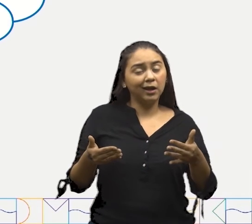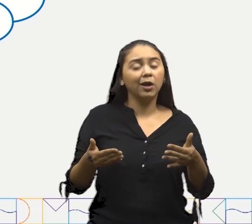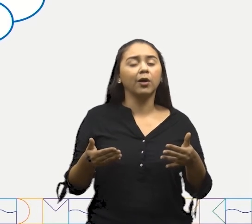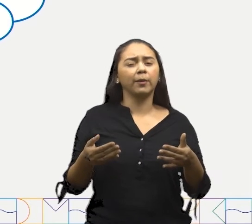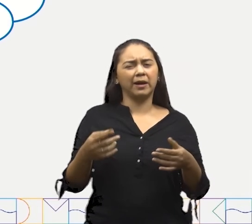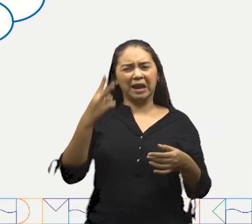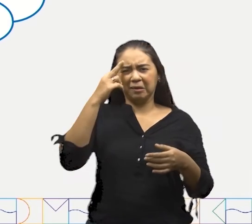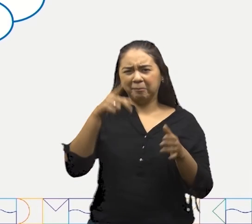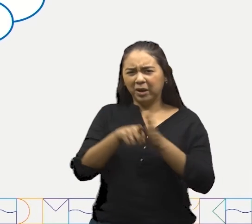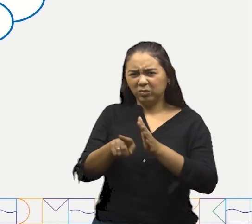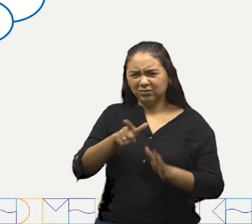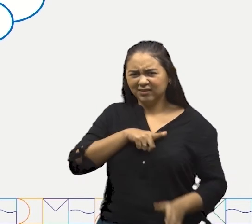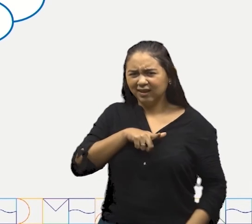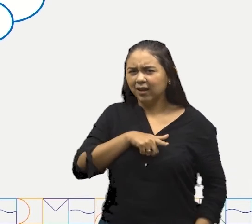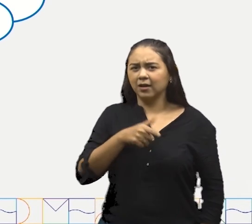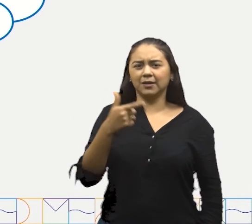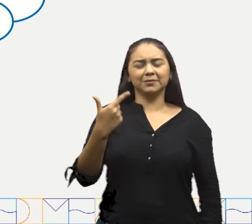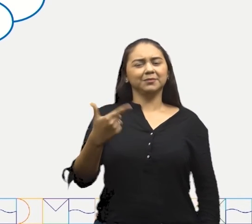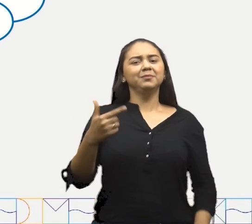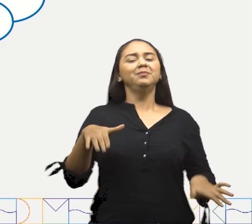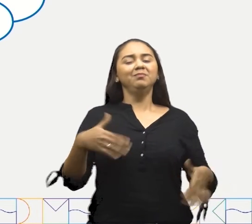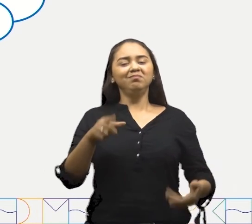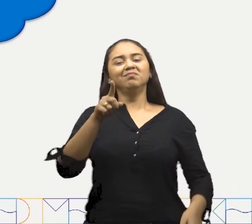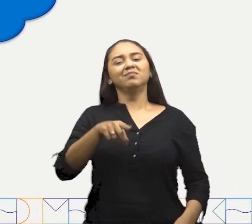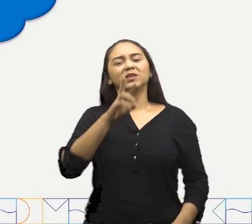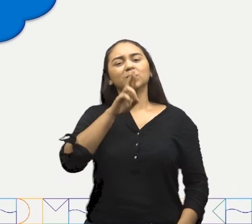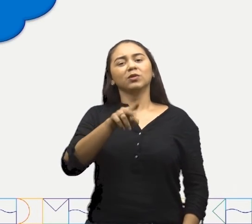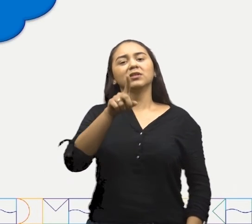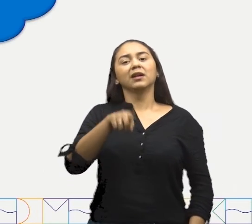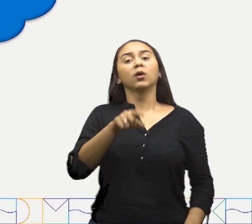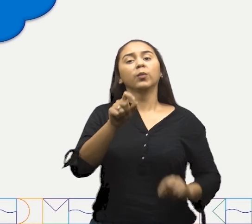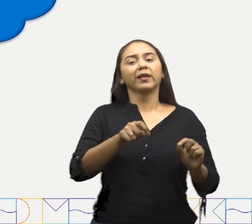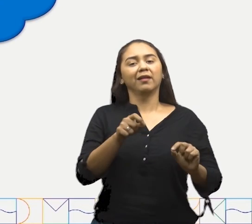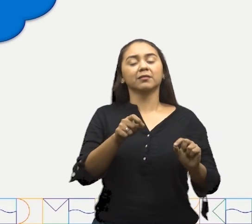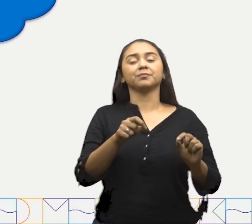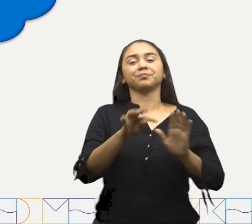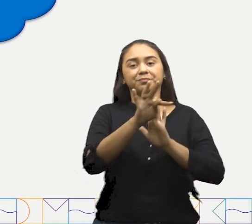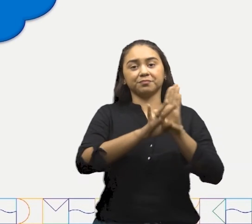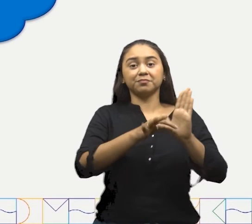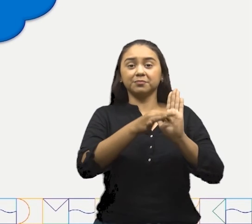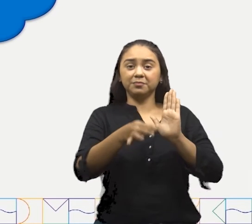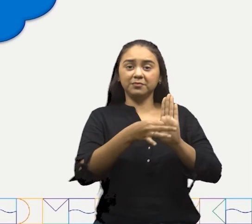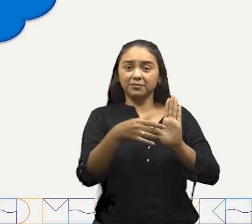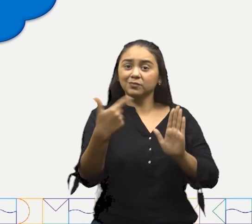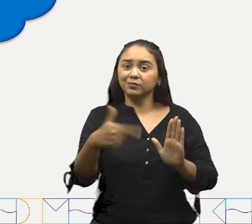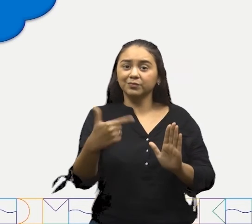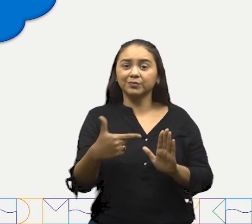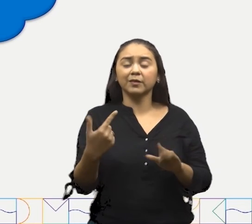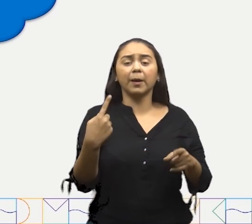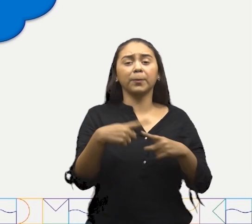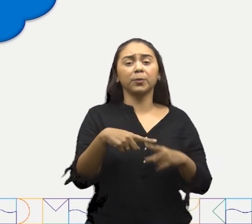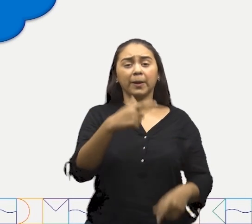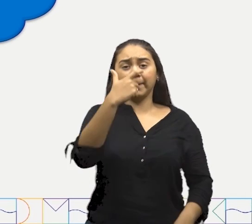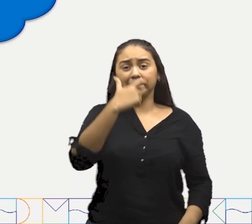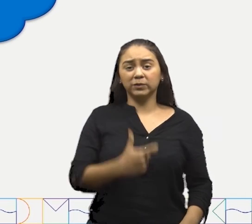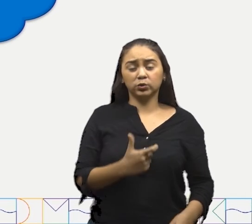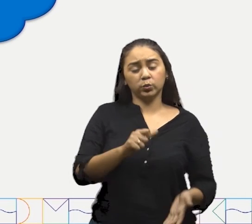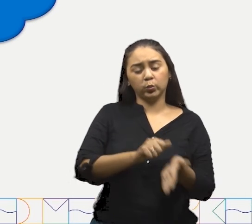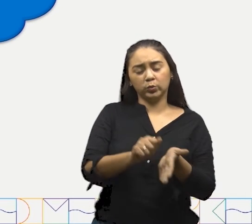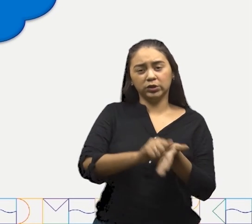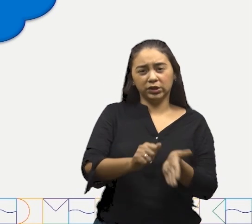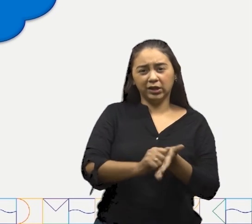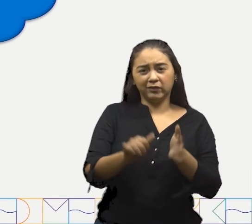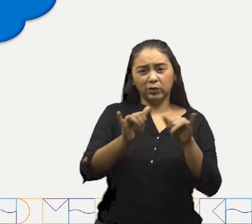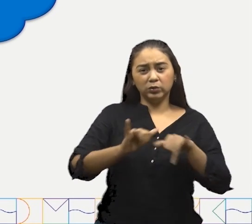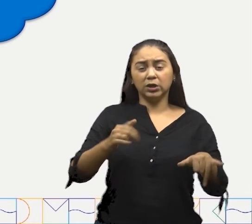é, perguntas não estava lá. Portanto, a resposta correta é o texto impessoal, pois a pessoa que